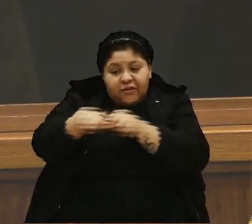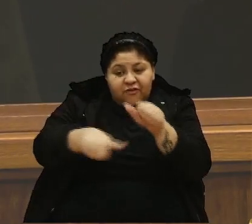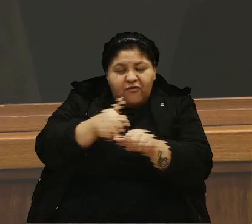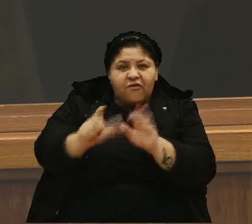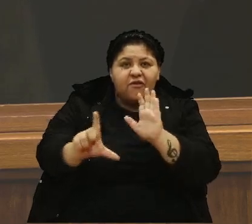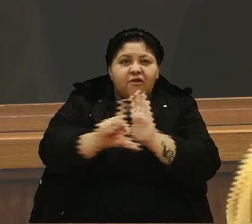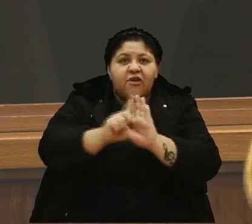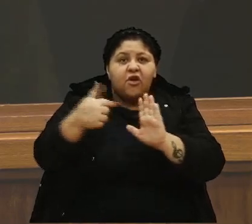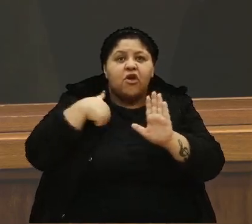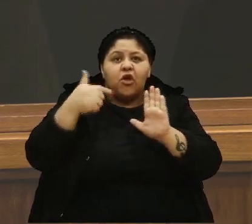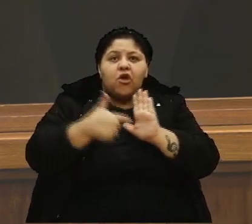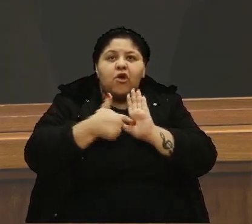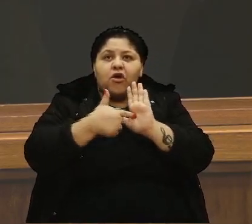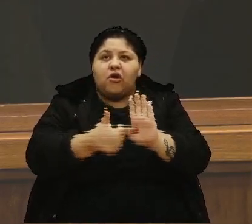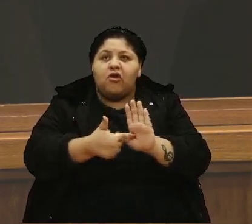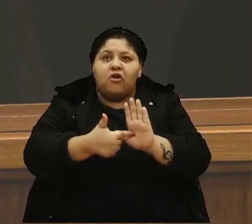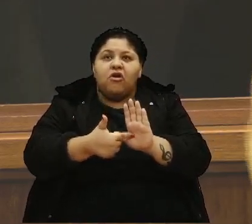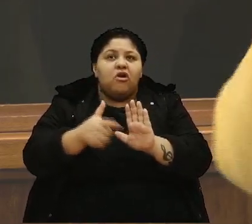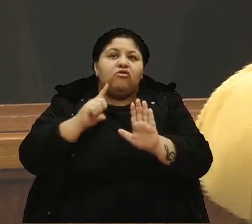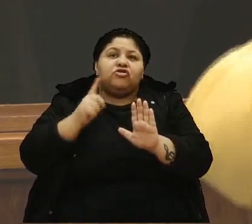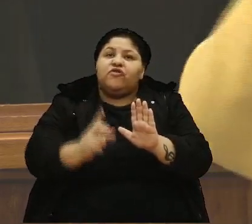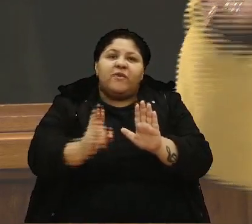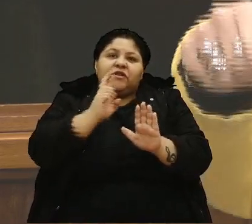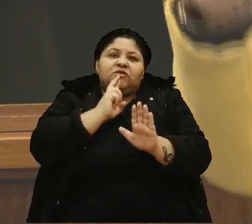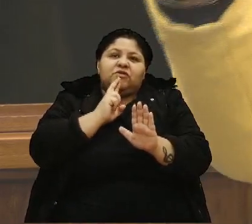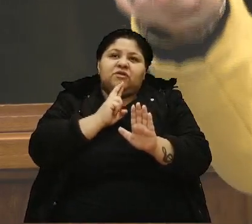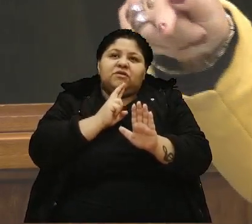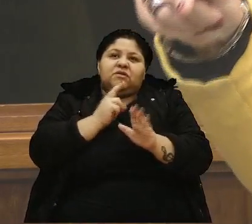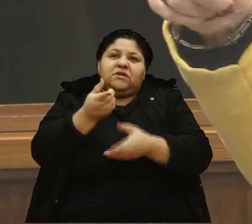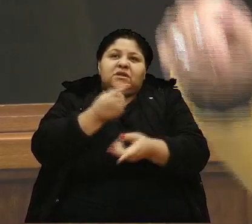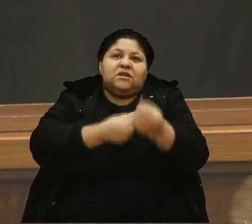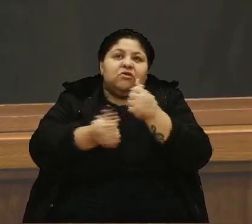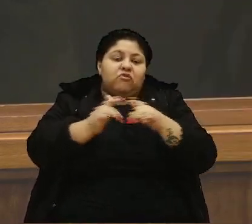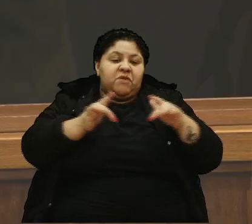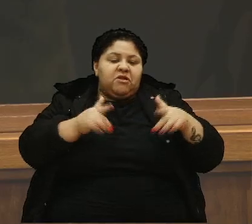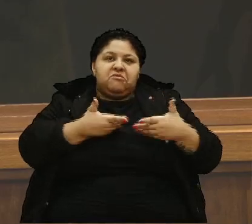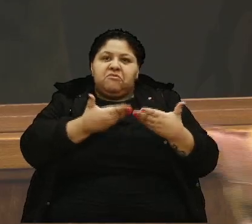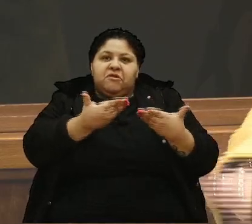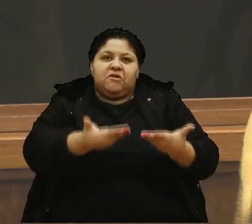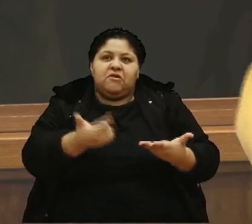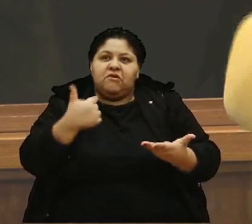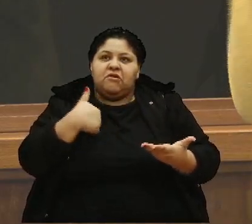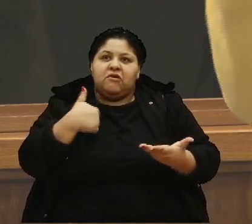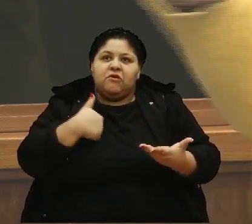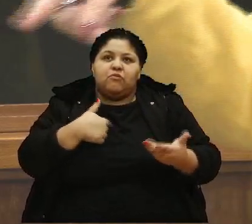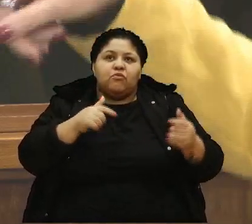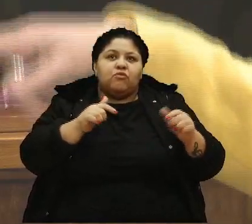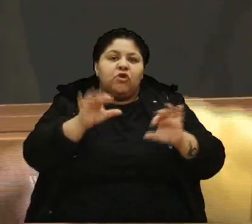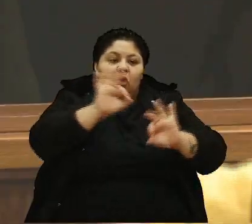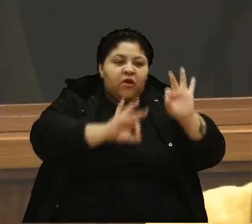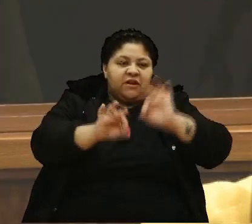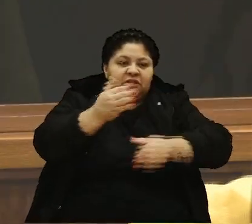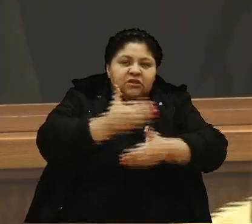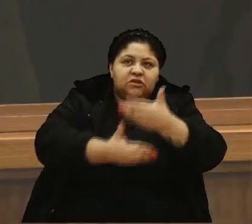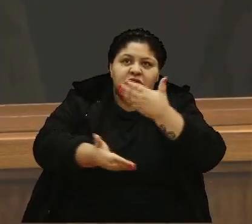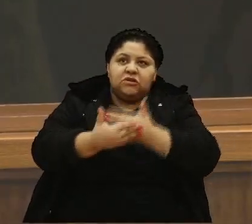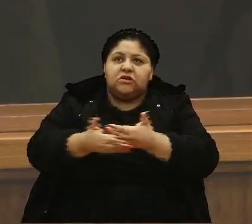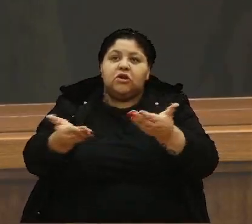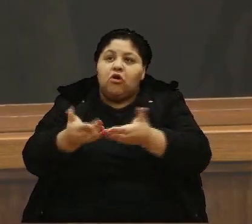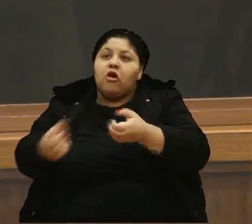que eu apresentei, sequer eu tive um retorno. Eu cito aqui da economia solidária, que eu limpei ele todo e está novamente